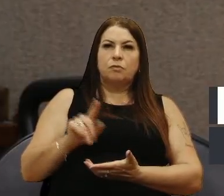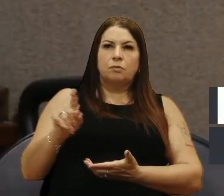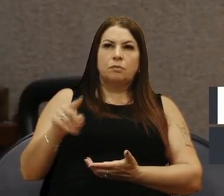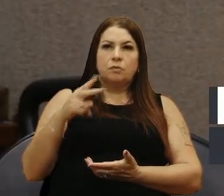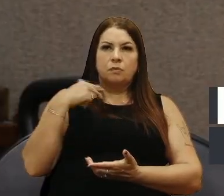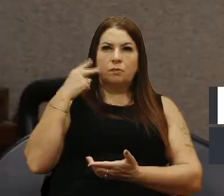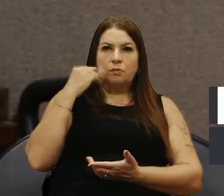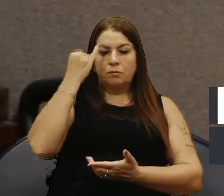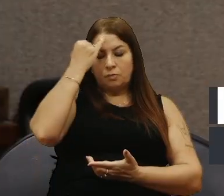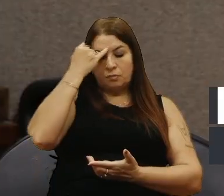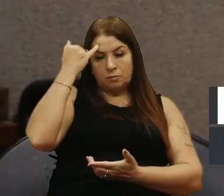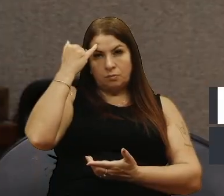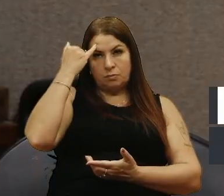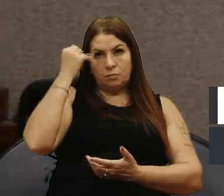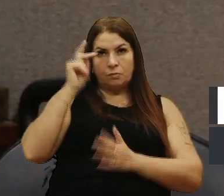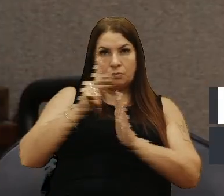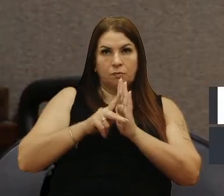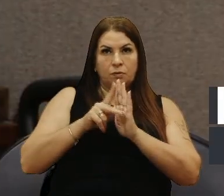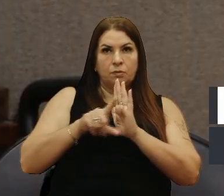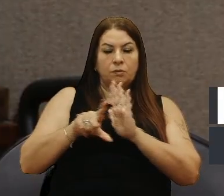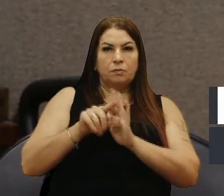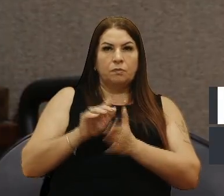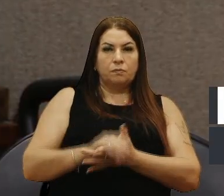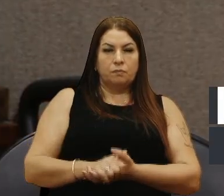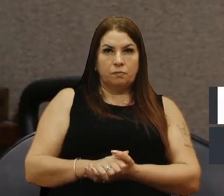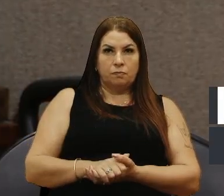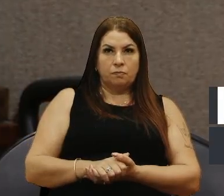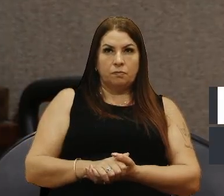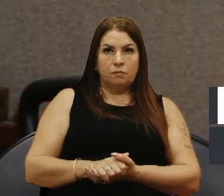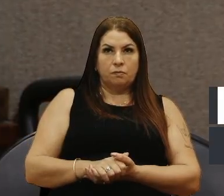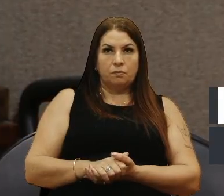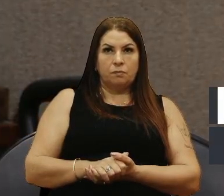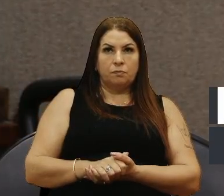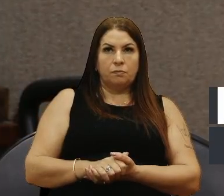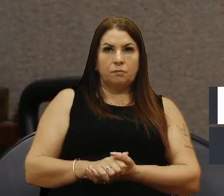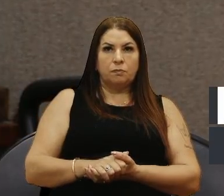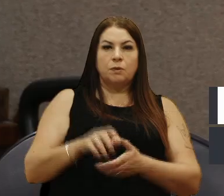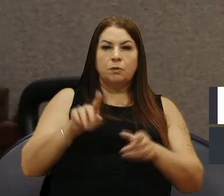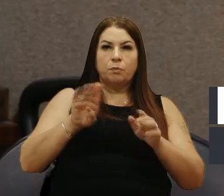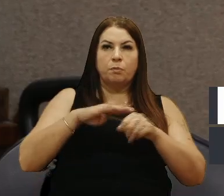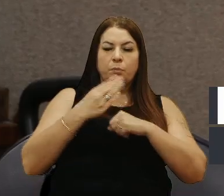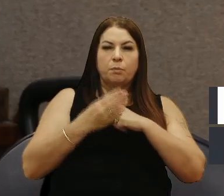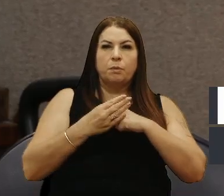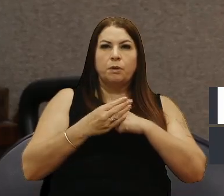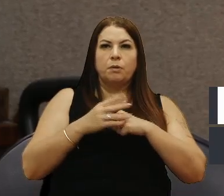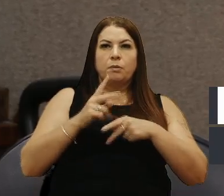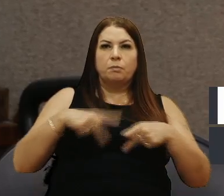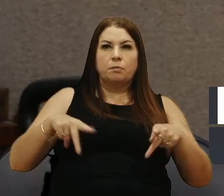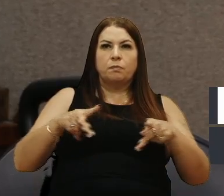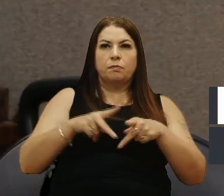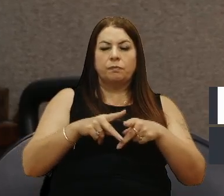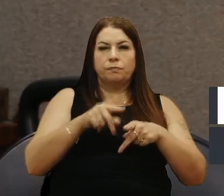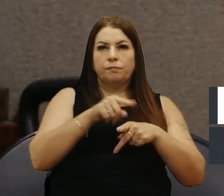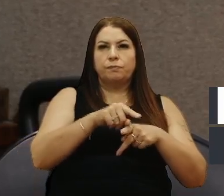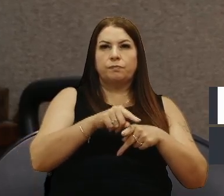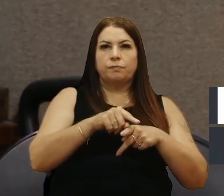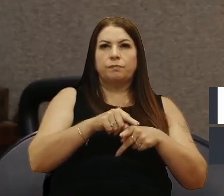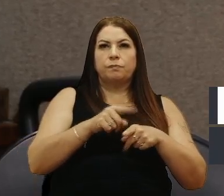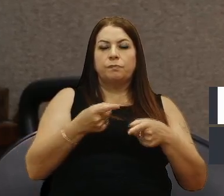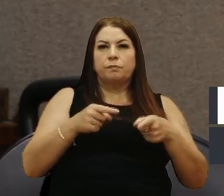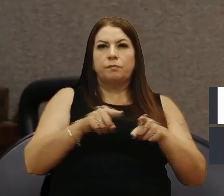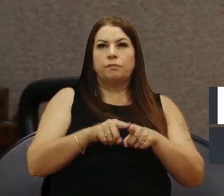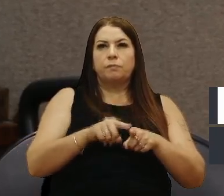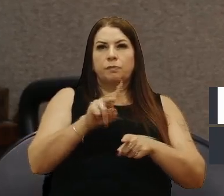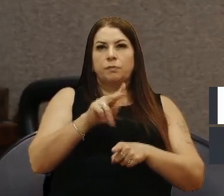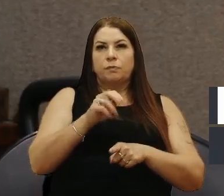Zé D'Ambrosio, um projeto de loteamento popular para os trabalhadores dessa cidade, loteamento em parceria com